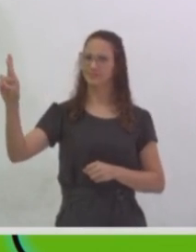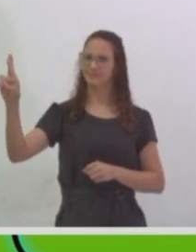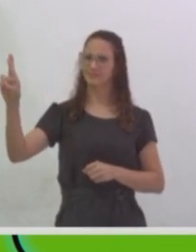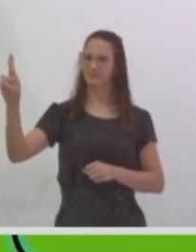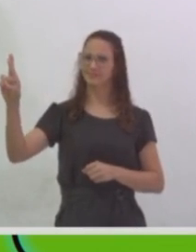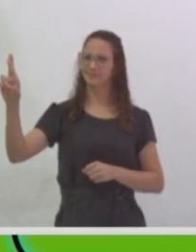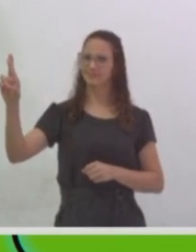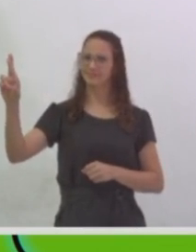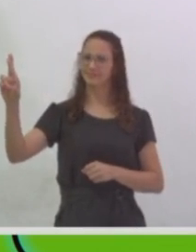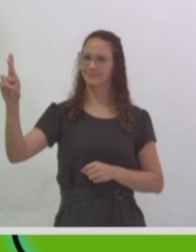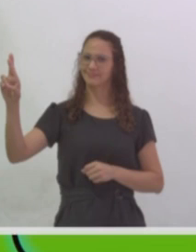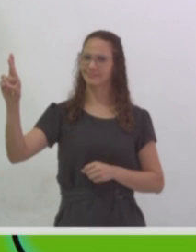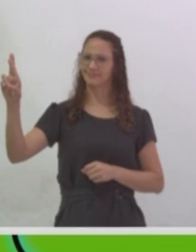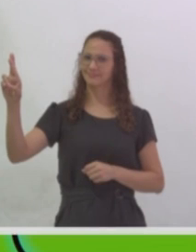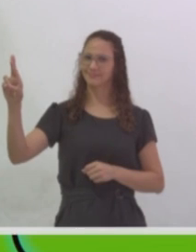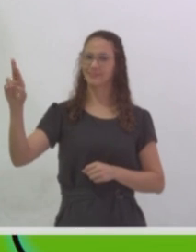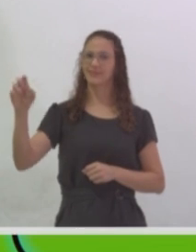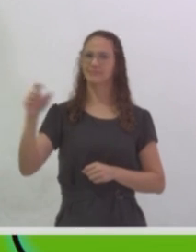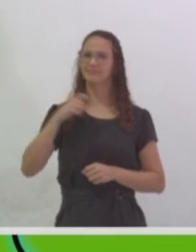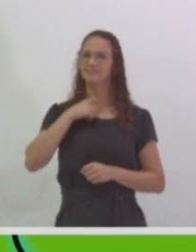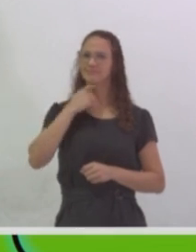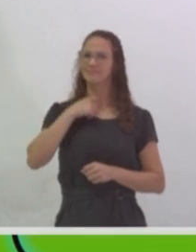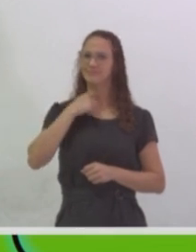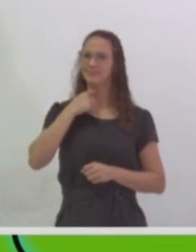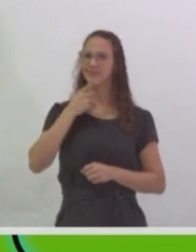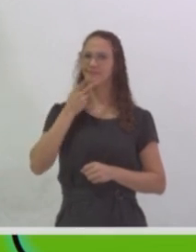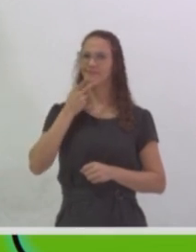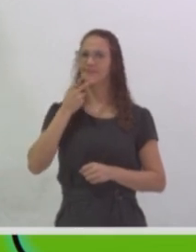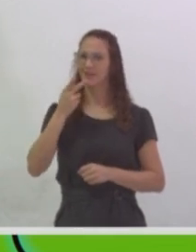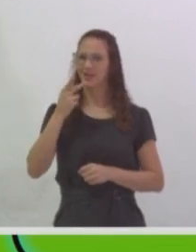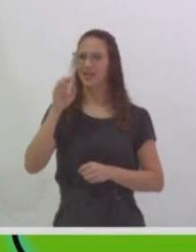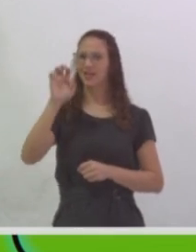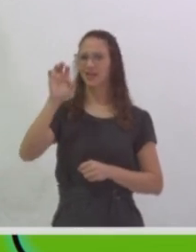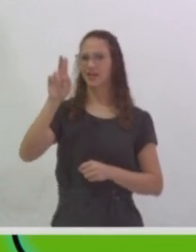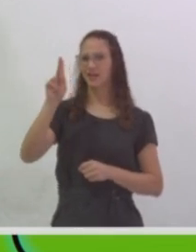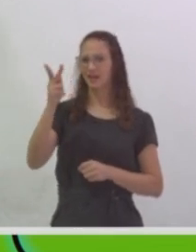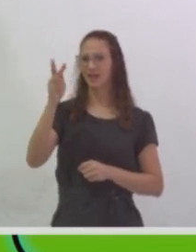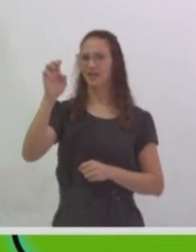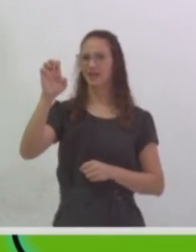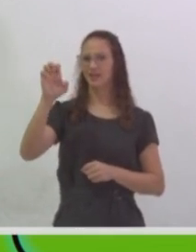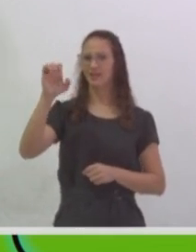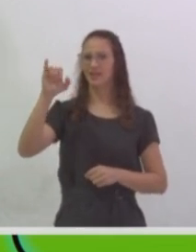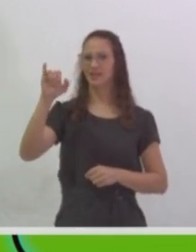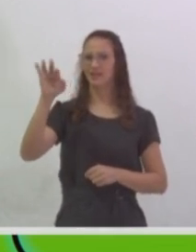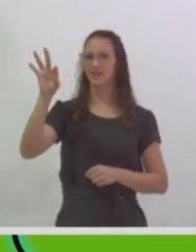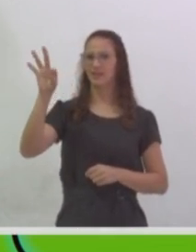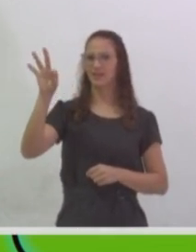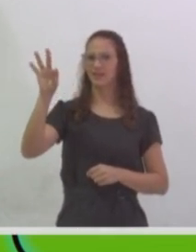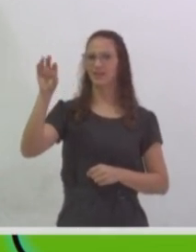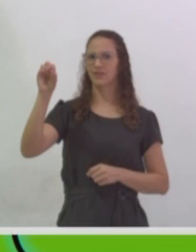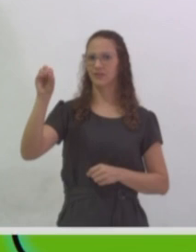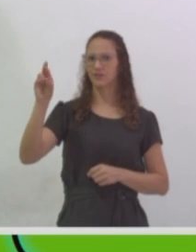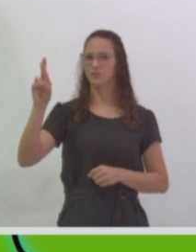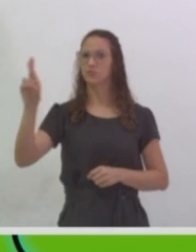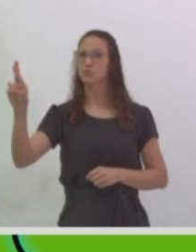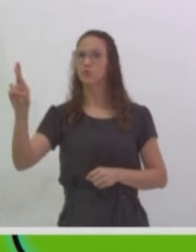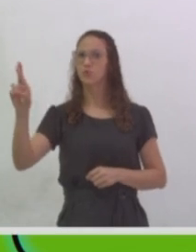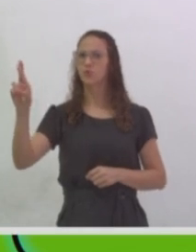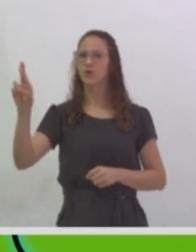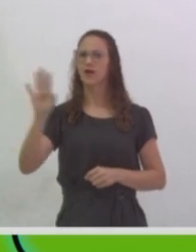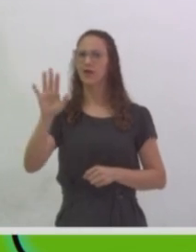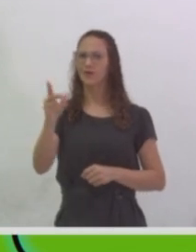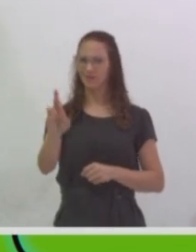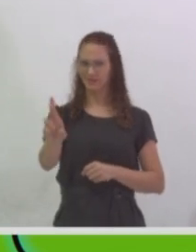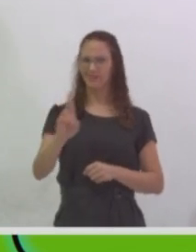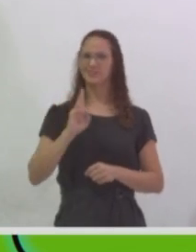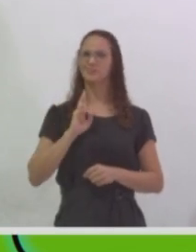fazer uma forcinha na garganta. Tor. Ei, Tor. Agora diz para mim, qual o nome do nosso